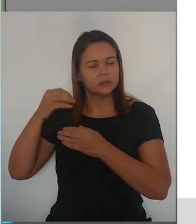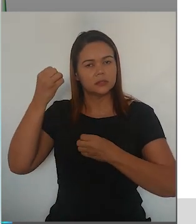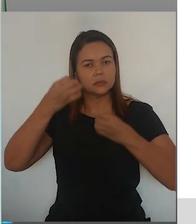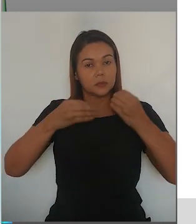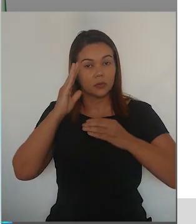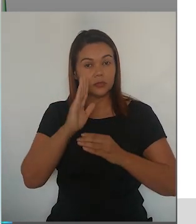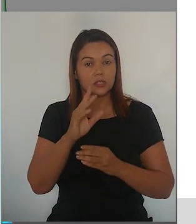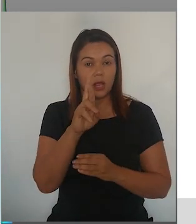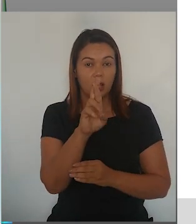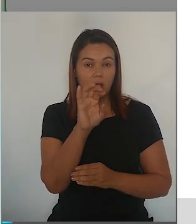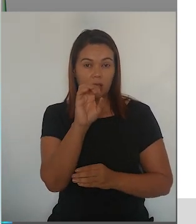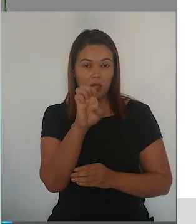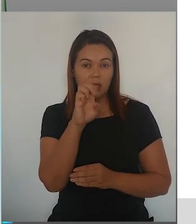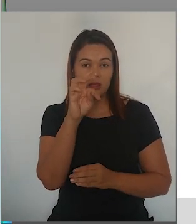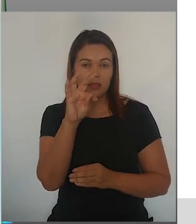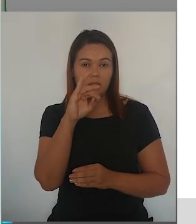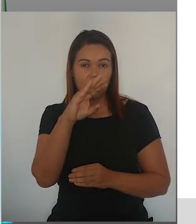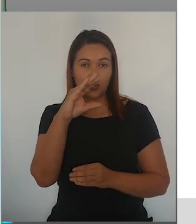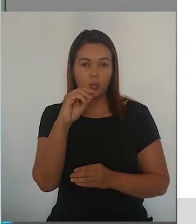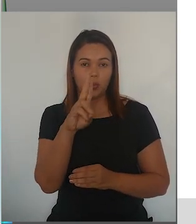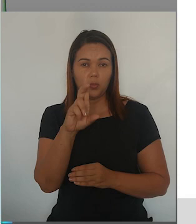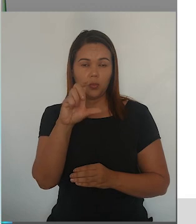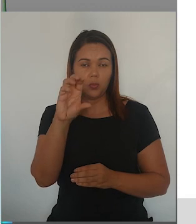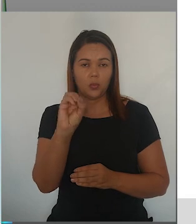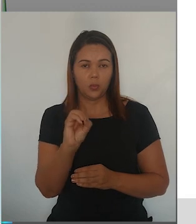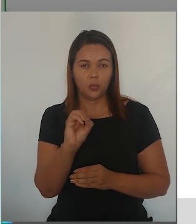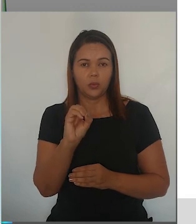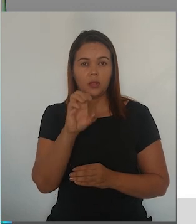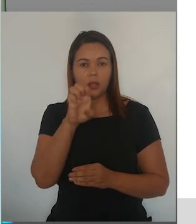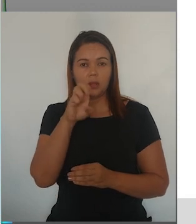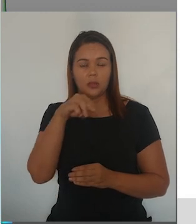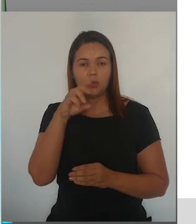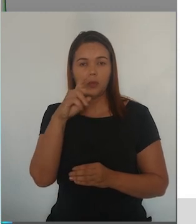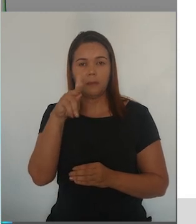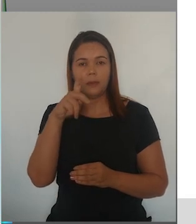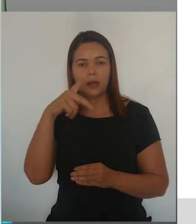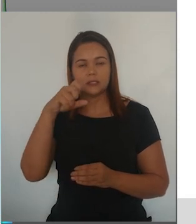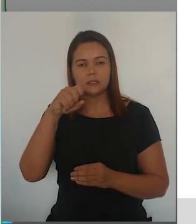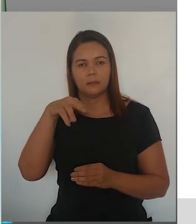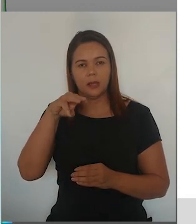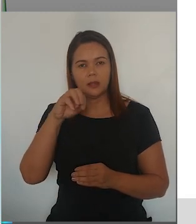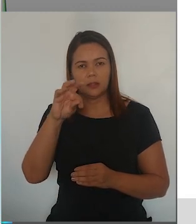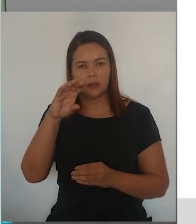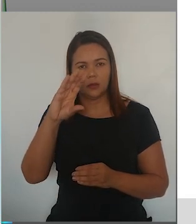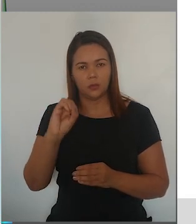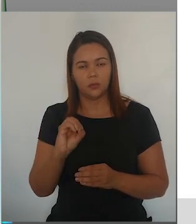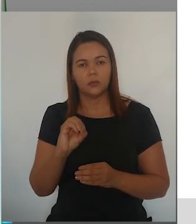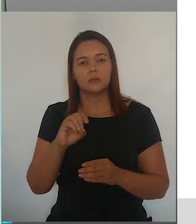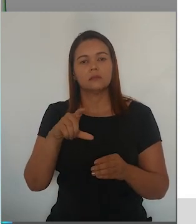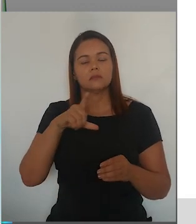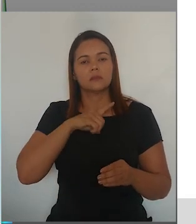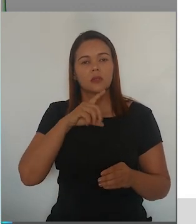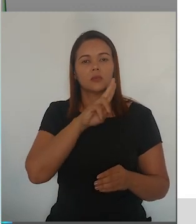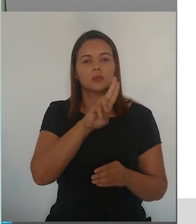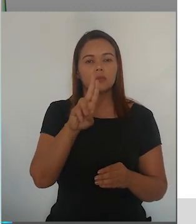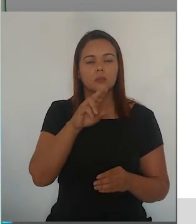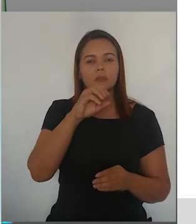Conforme dito anteriormente, o retículo endoplasmático recebe o nome de